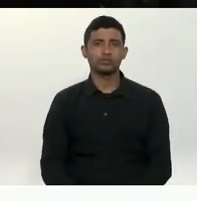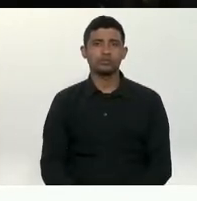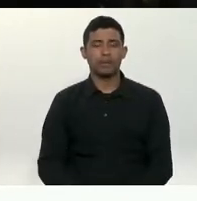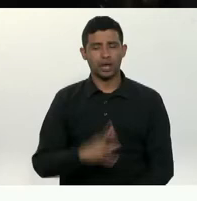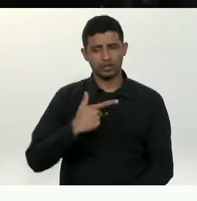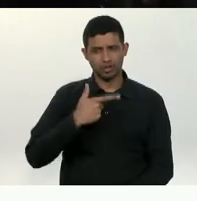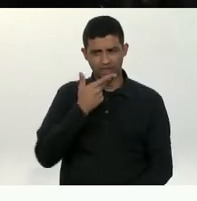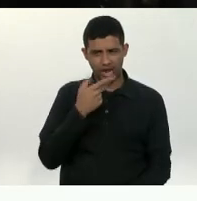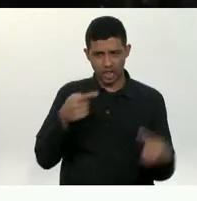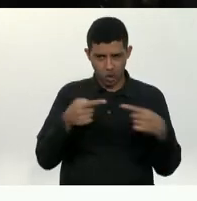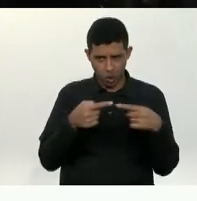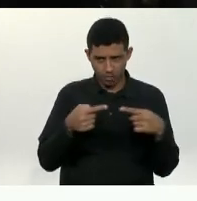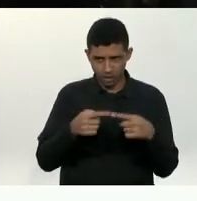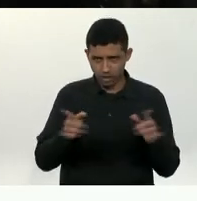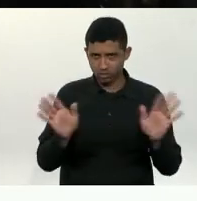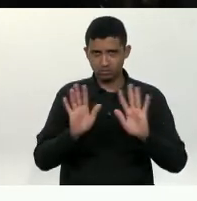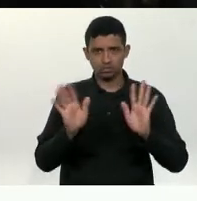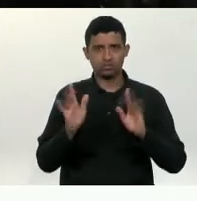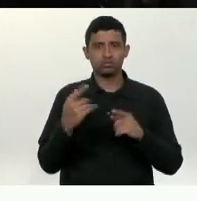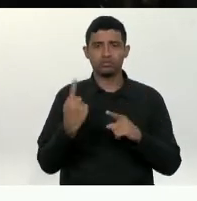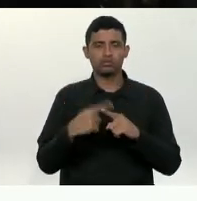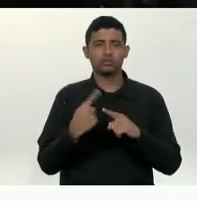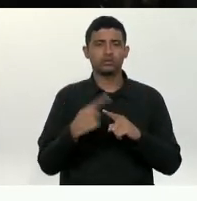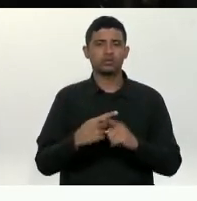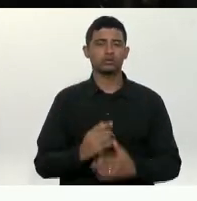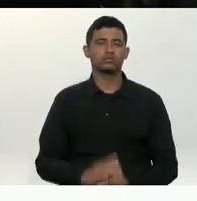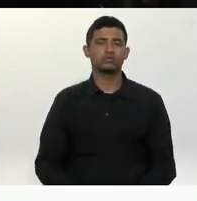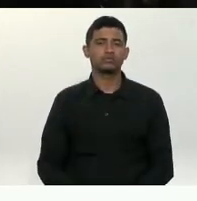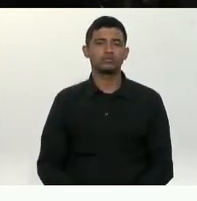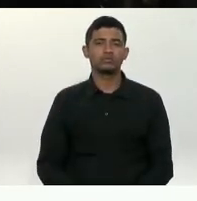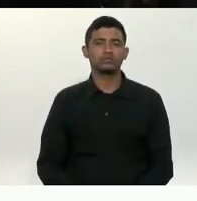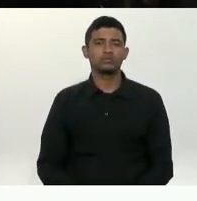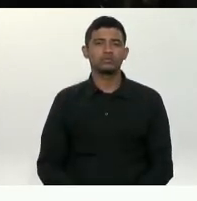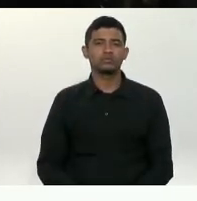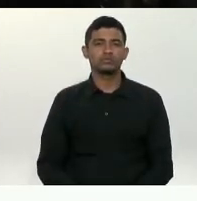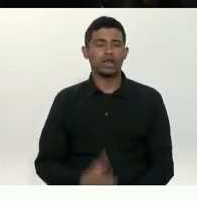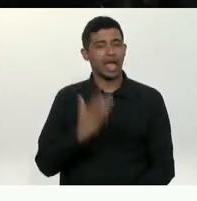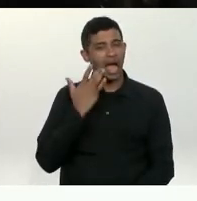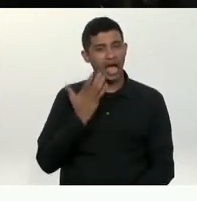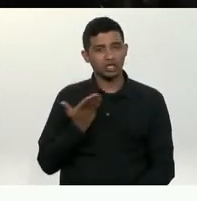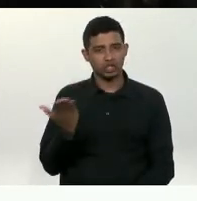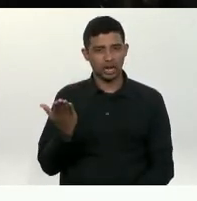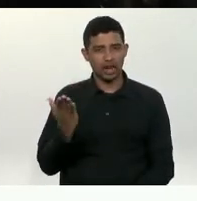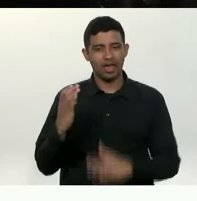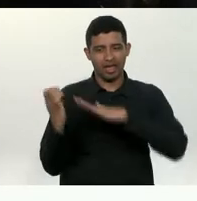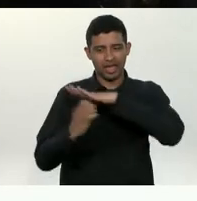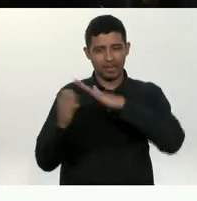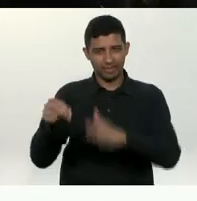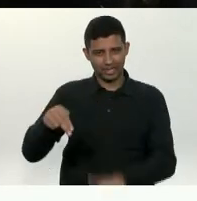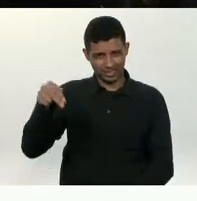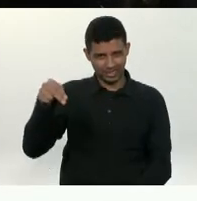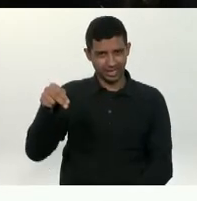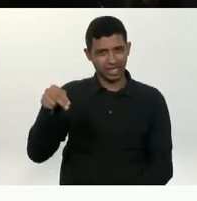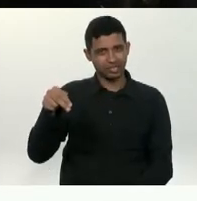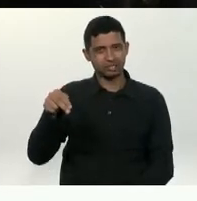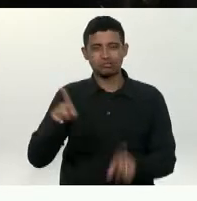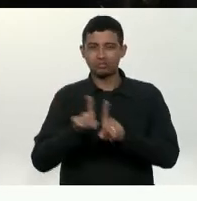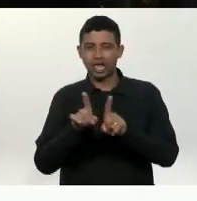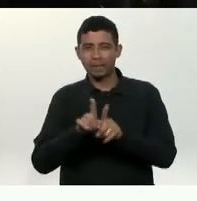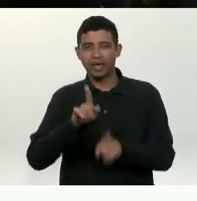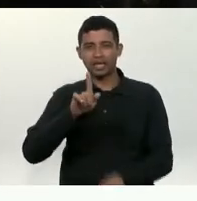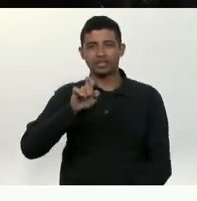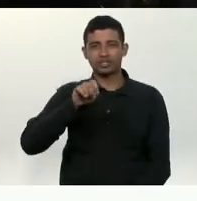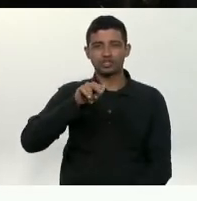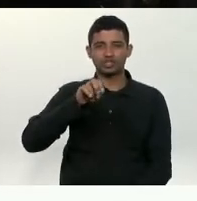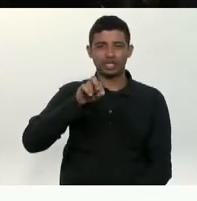que seja isso, não. Até porque eu acho que, em relação à Naturgy, se a Genersa, se a sua secretaria,